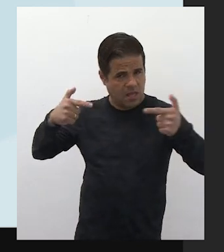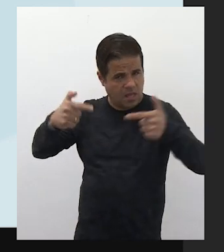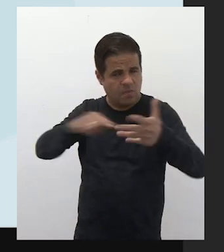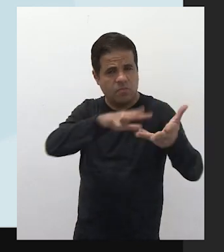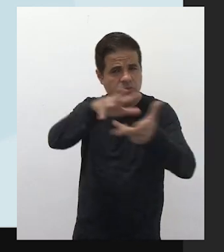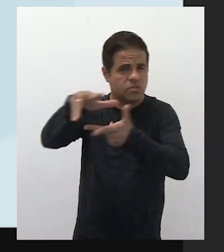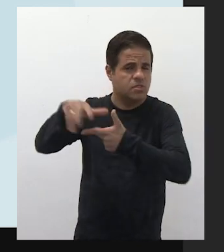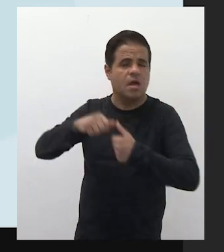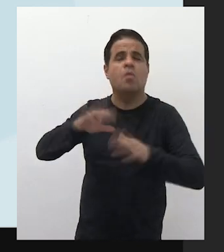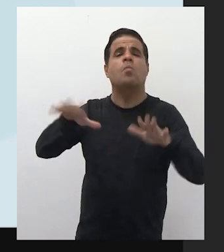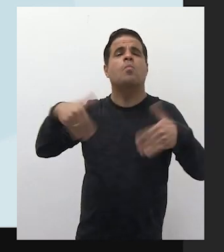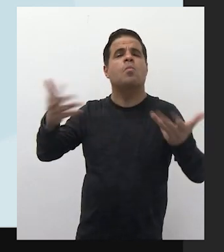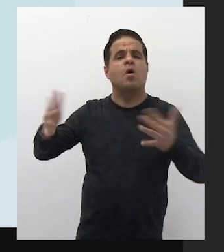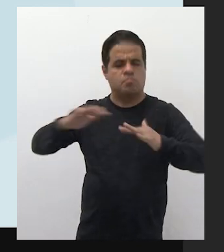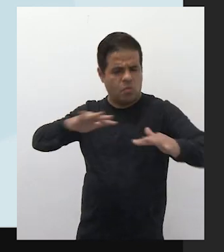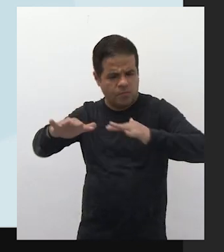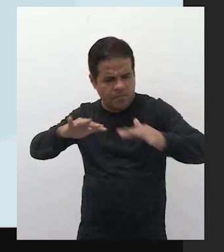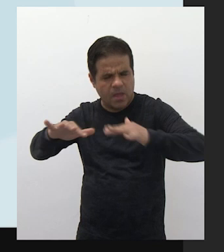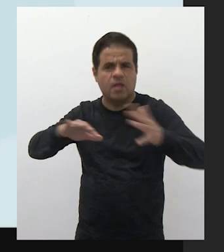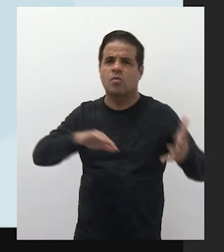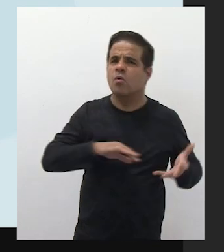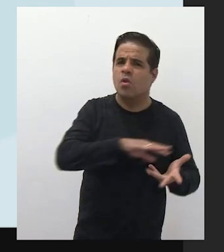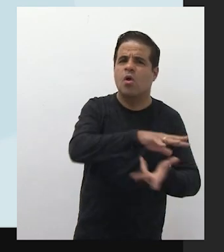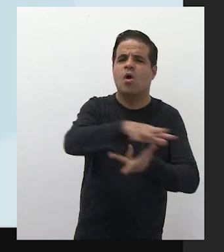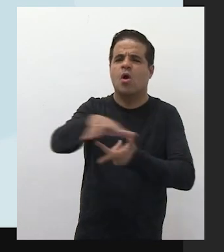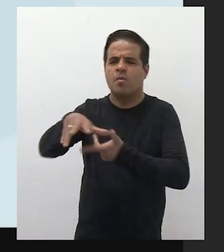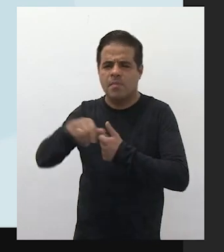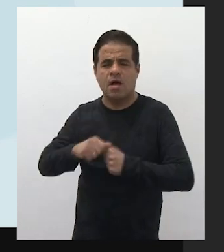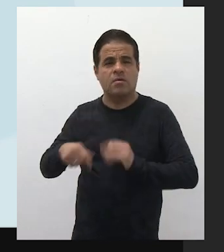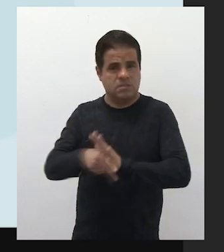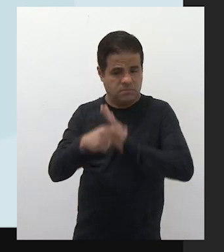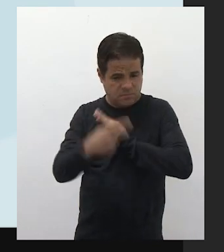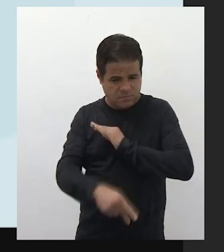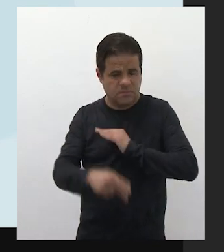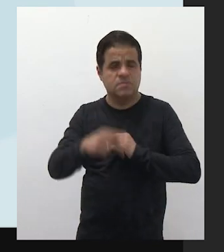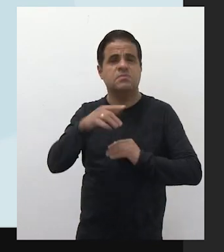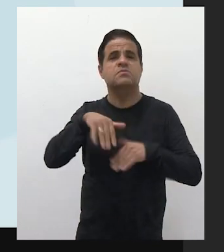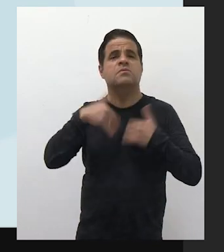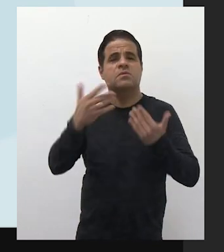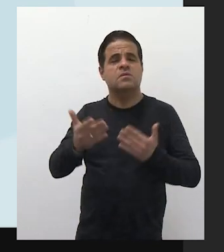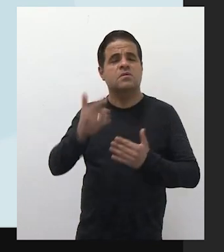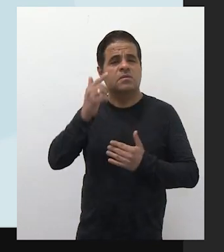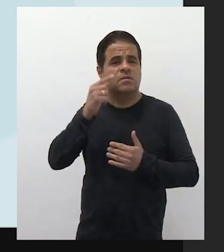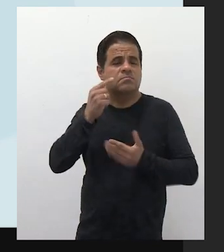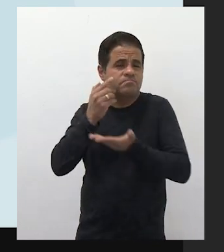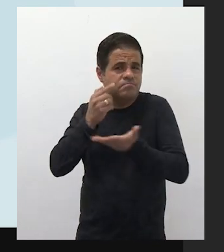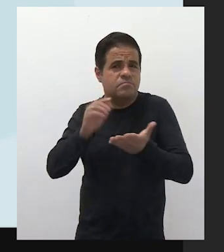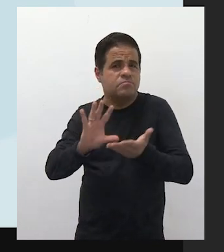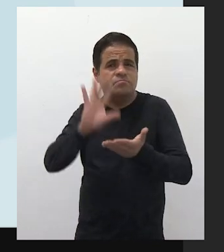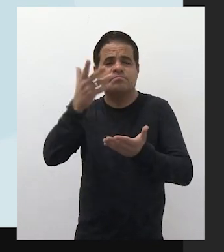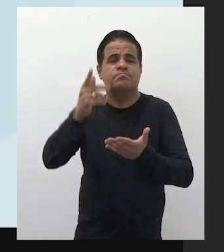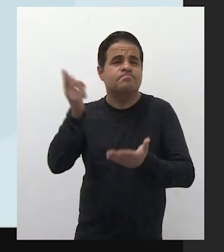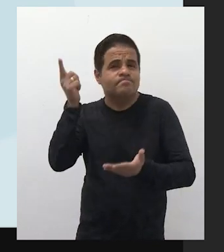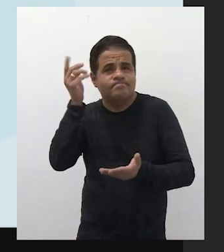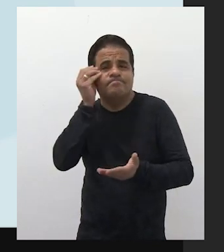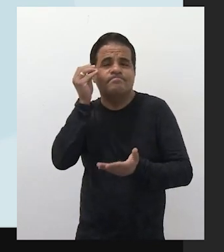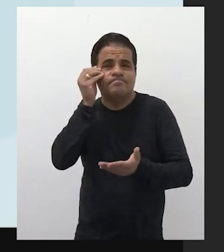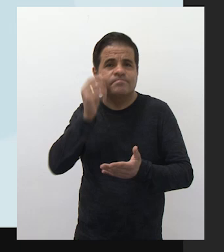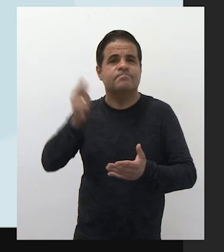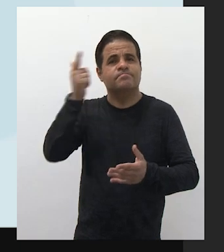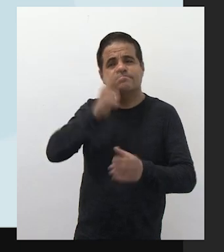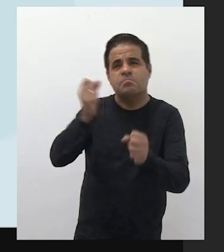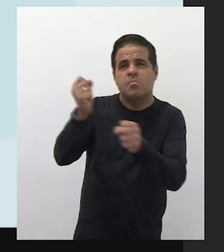qual foi o movimento global aqui do Ocidente, esse recorte ocidental pelo menos, para a reconstrução